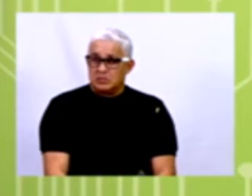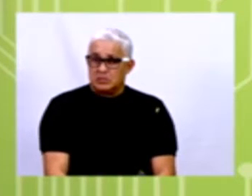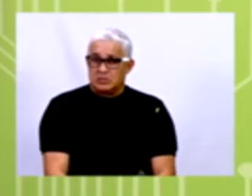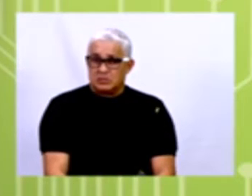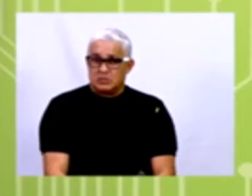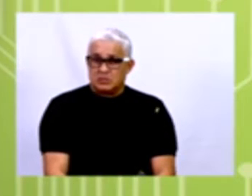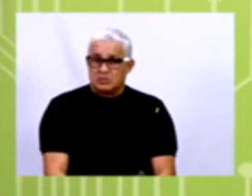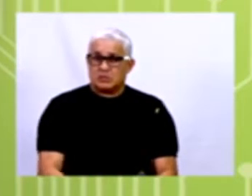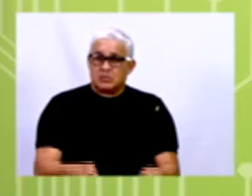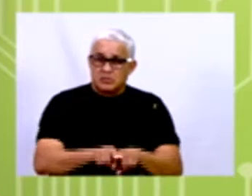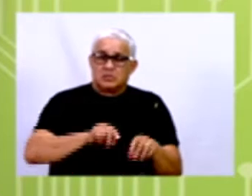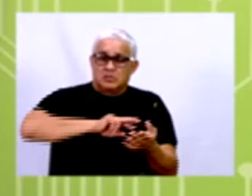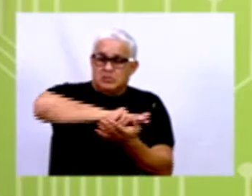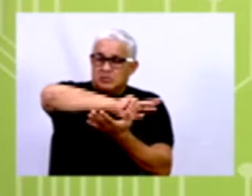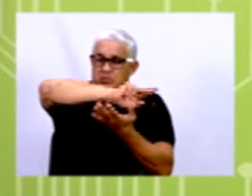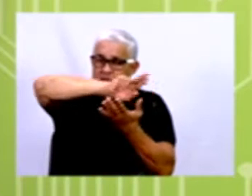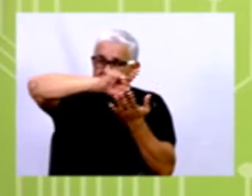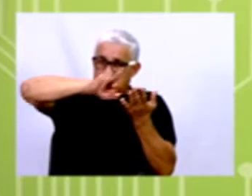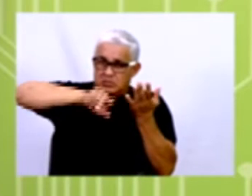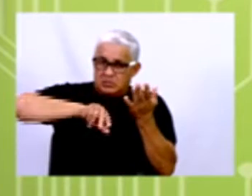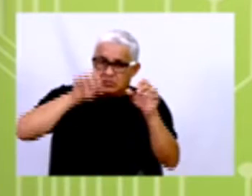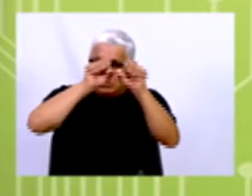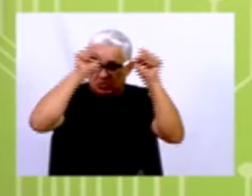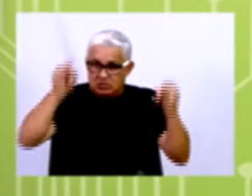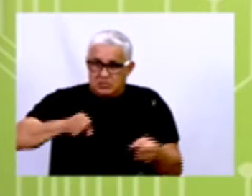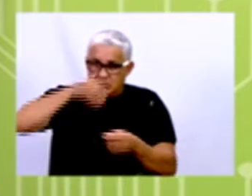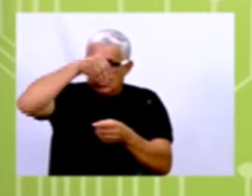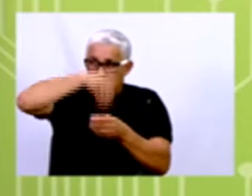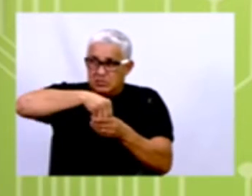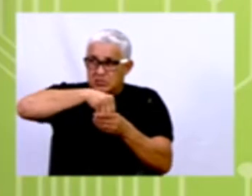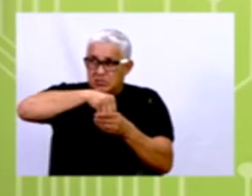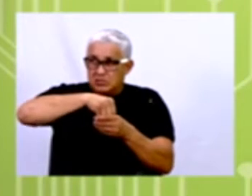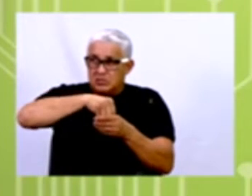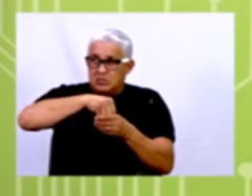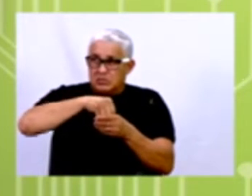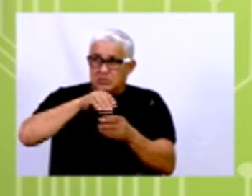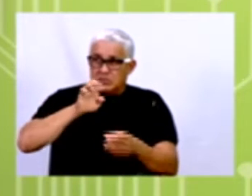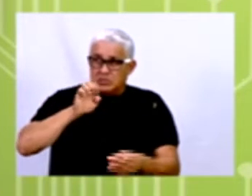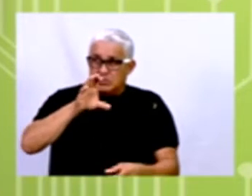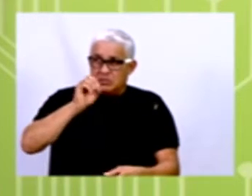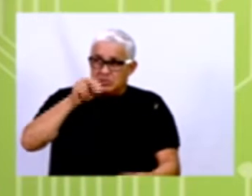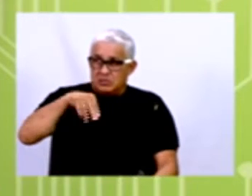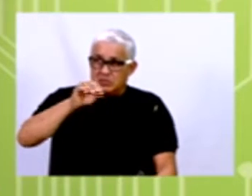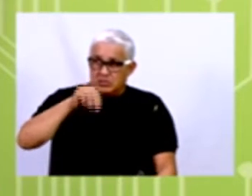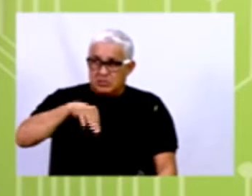e as demais instituições do sistema. Mas a economia